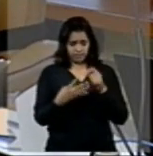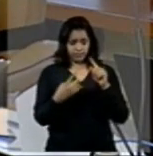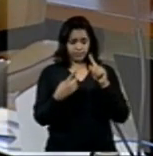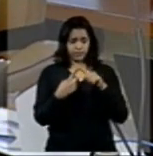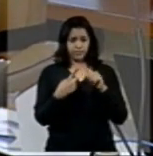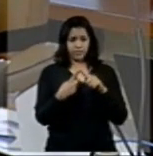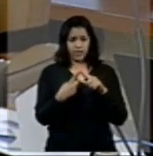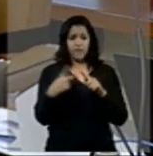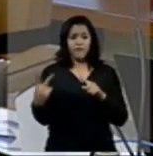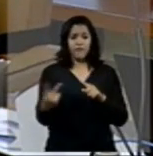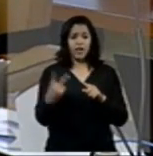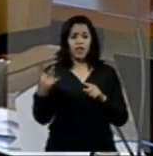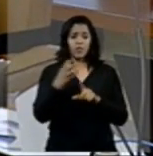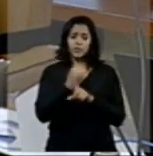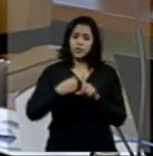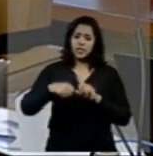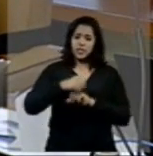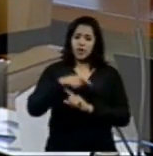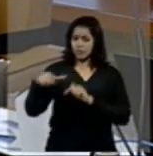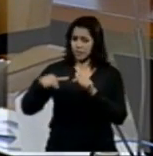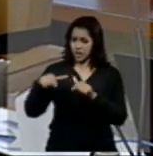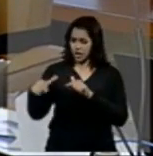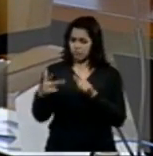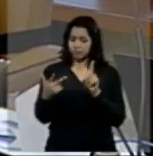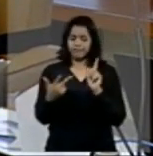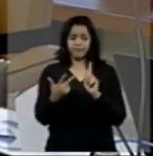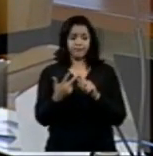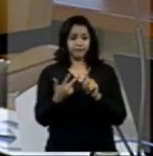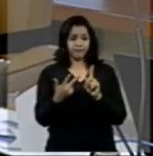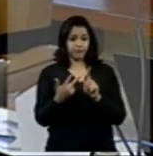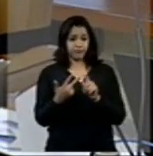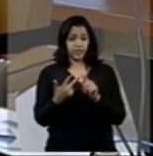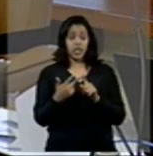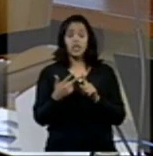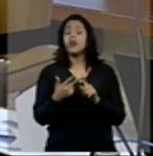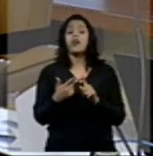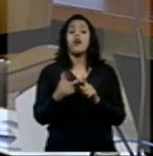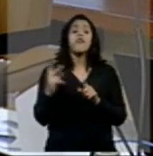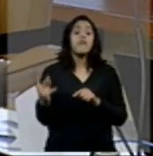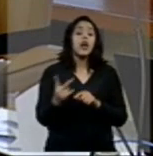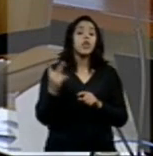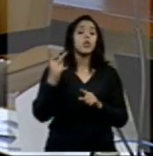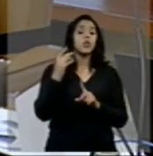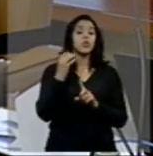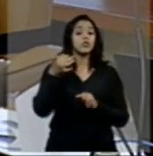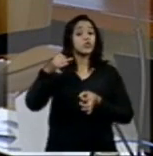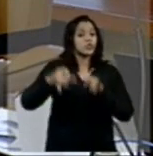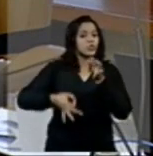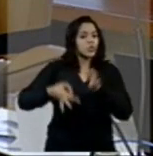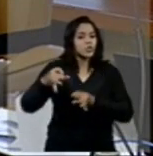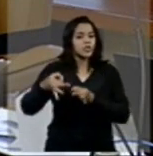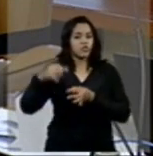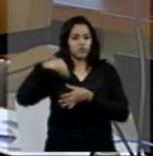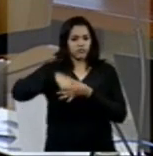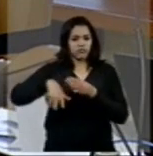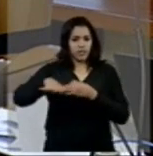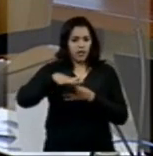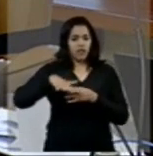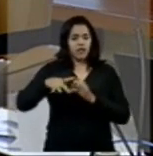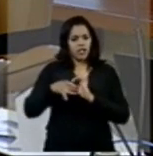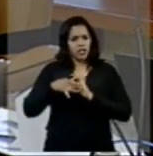o valor social do trabalho. O segundo, o valor social e, obviamente, jurídico, constitucional da